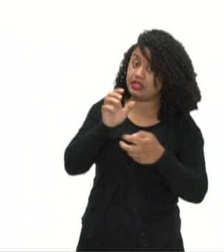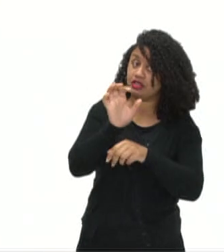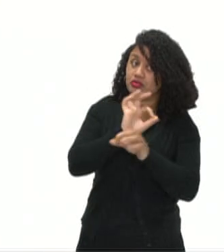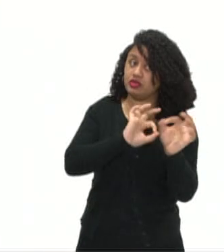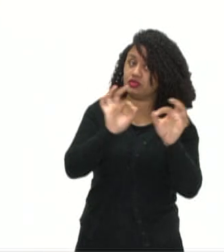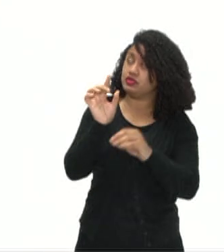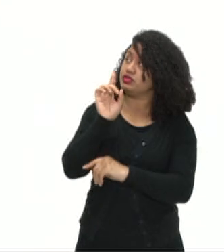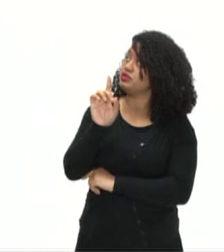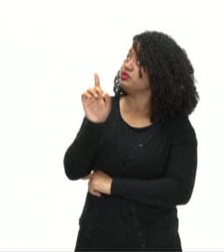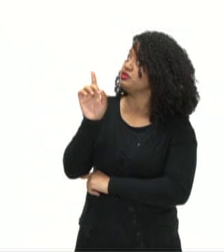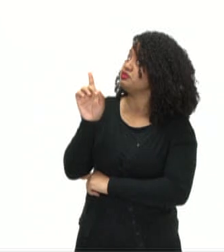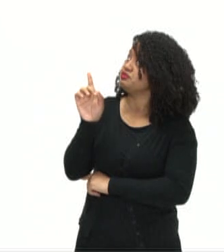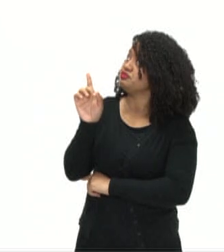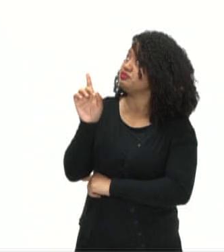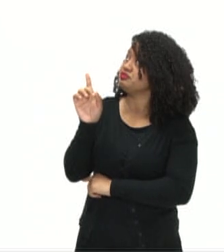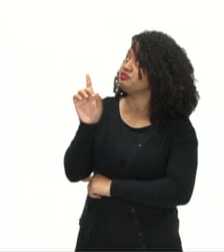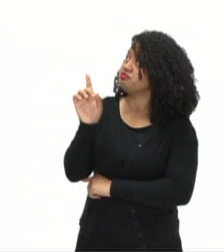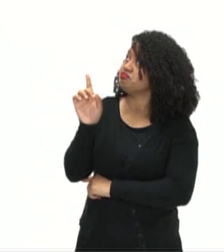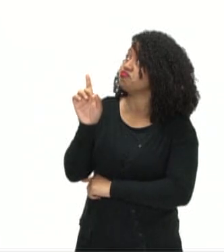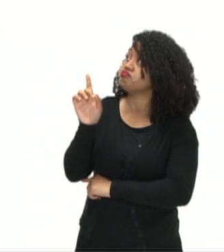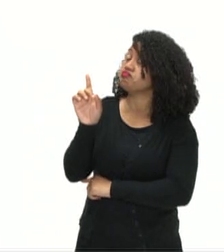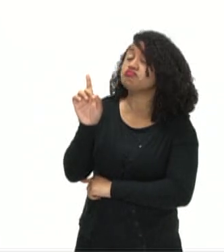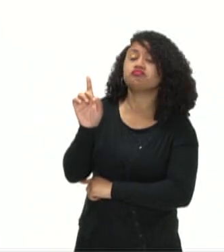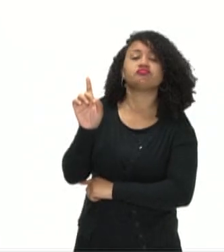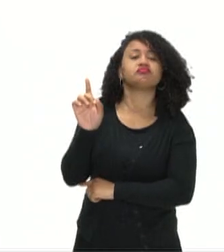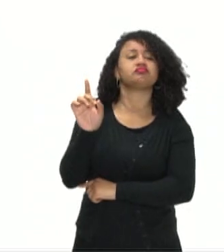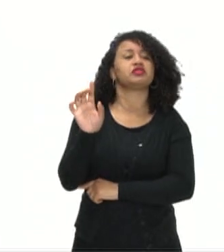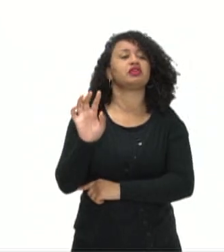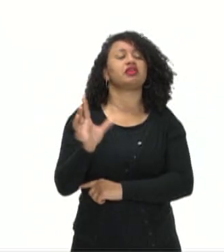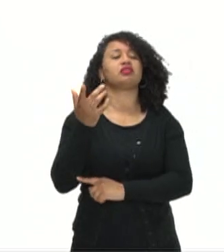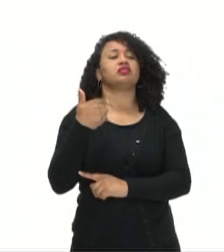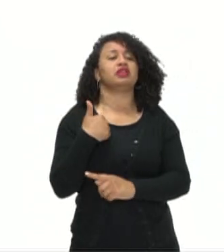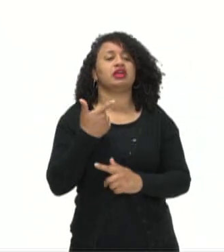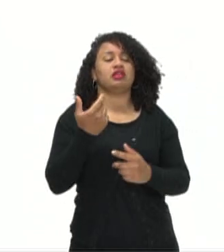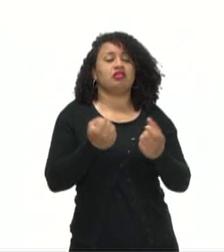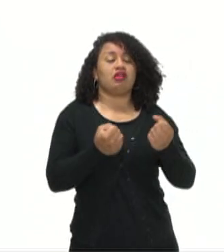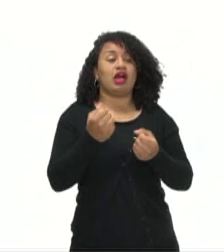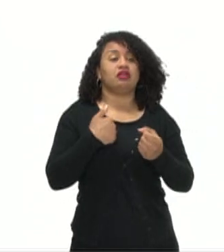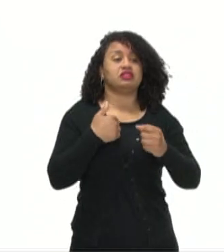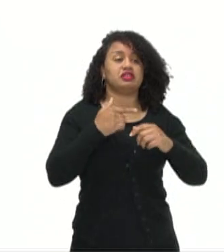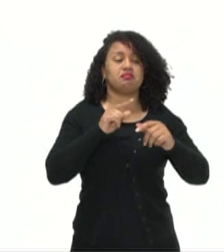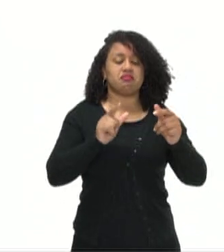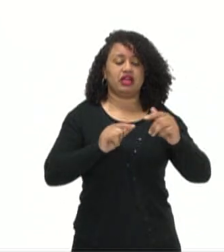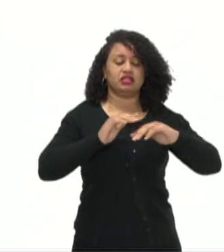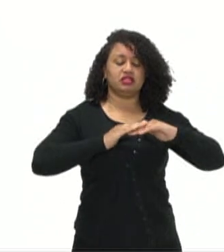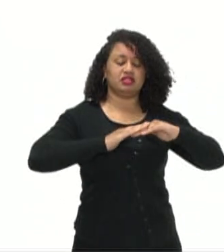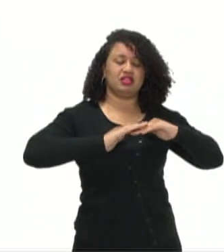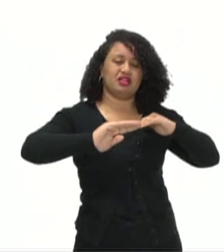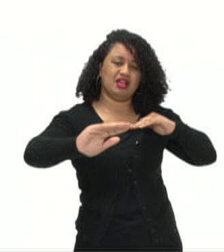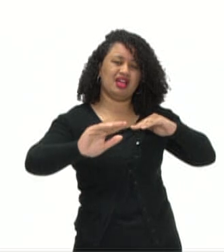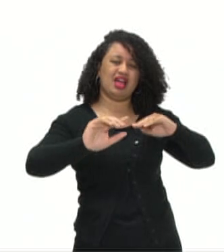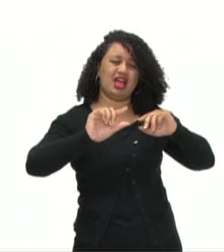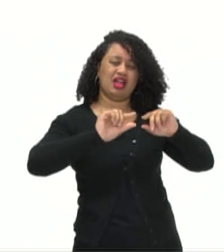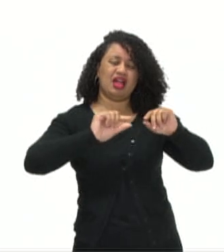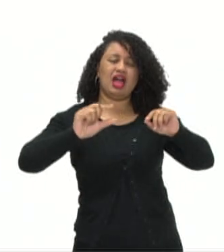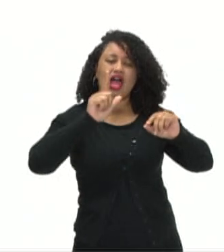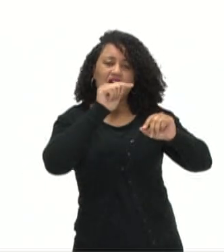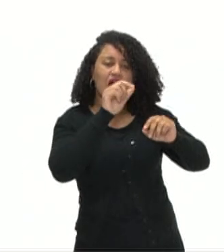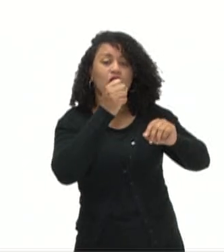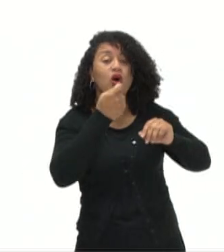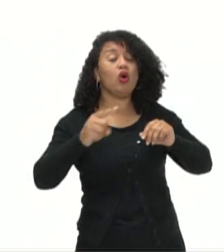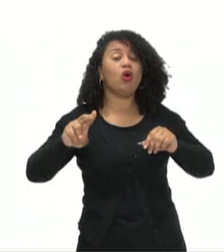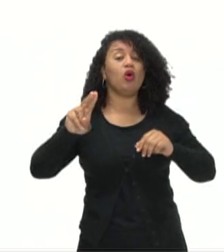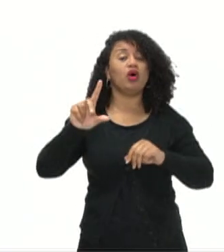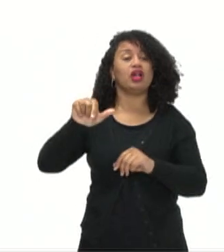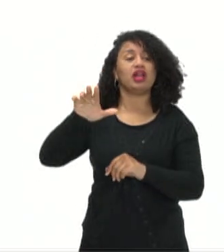hidroplanagem é um fenômeno que ocorre em veículos quando, ao passarem uma fina camada de algum fluido, tipo água ou lama, perde o contato dos pneus com